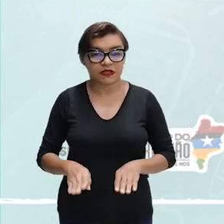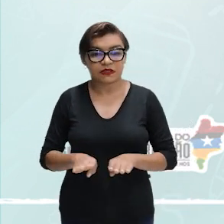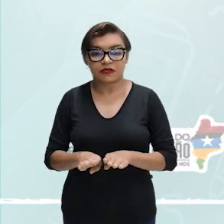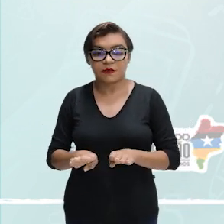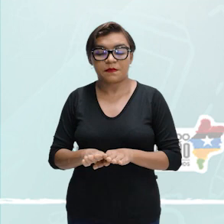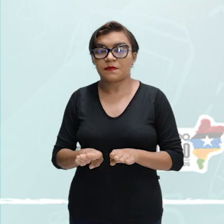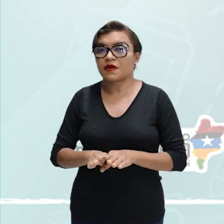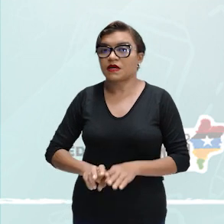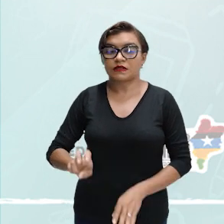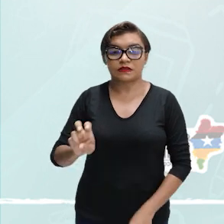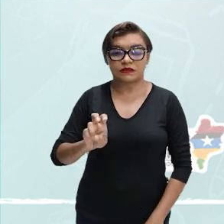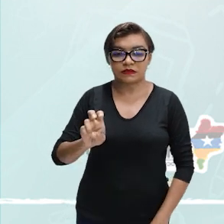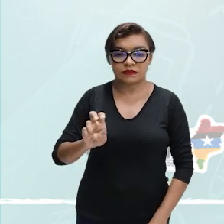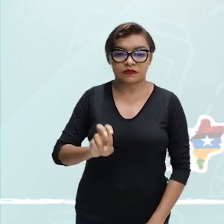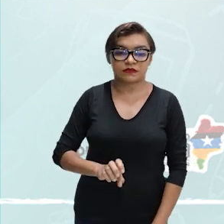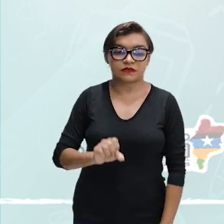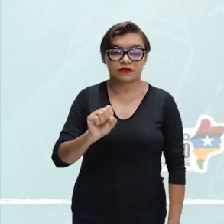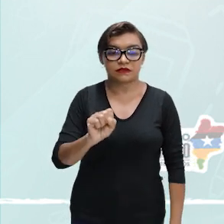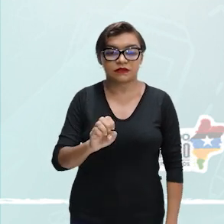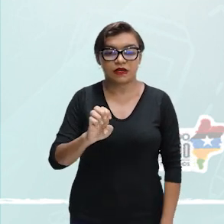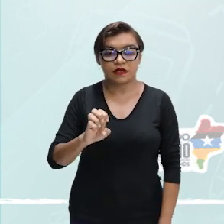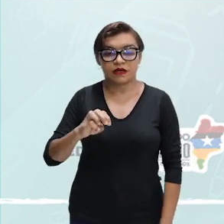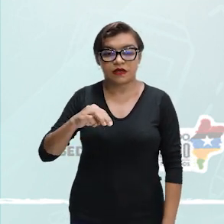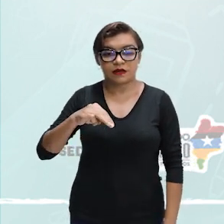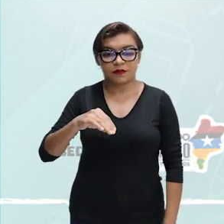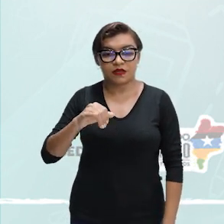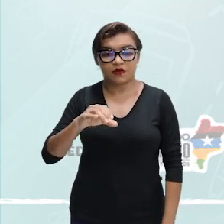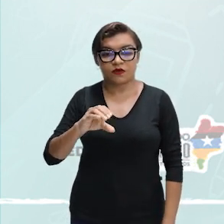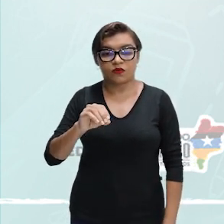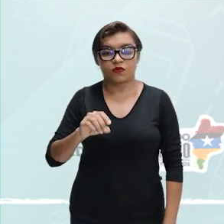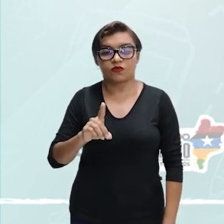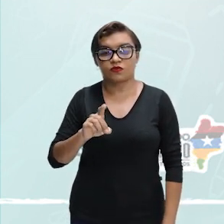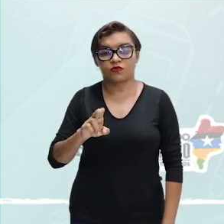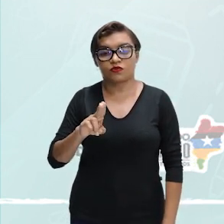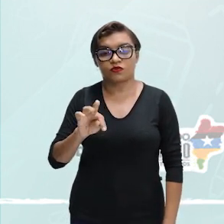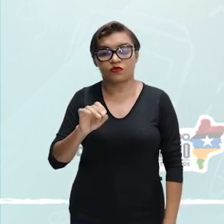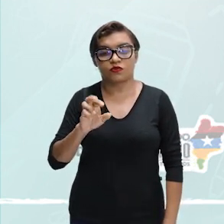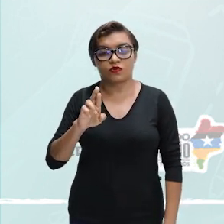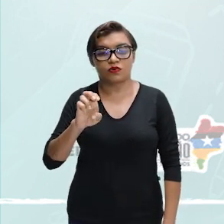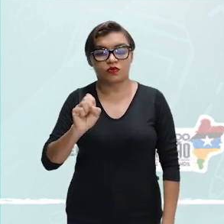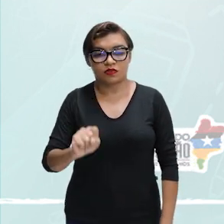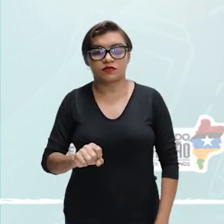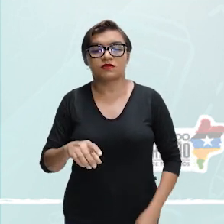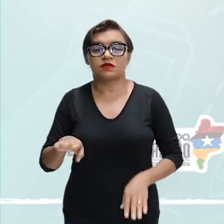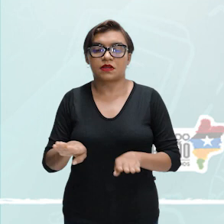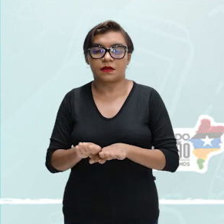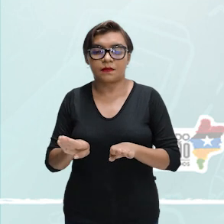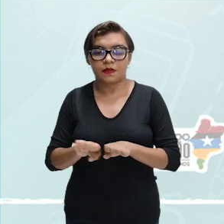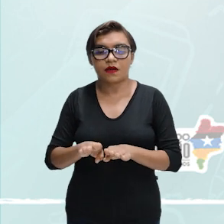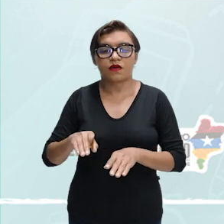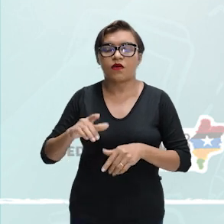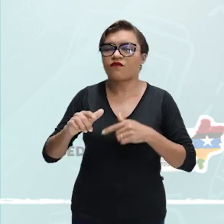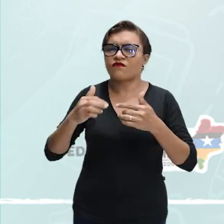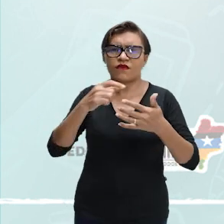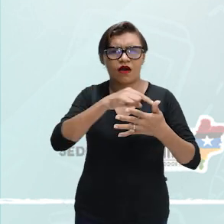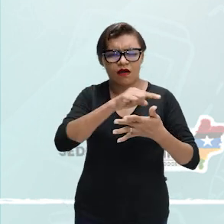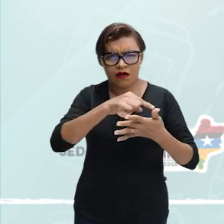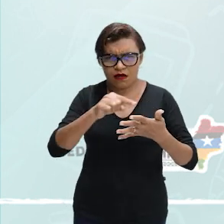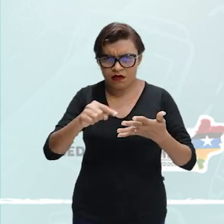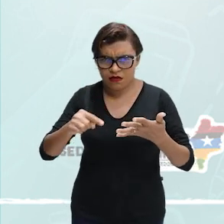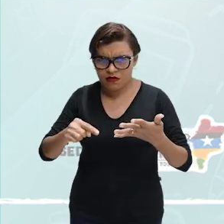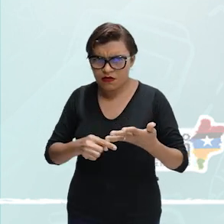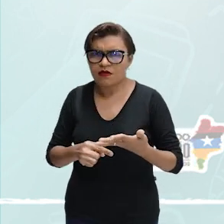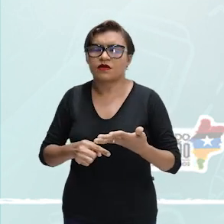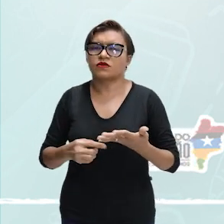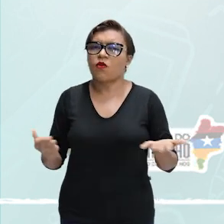os semicondutores na microeletrônica, ok? E o semicondutor intrínseco, ok? Então,